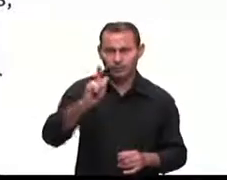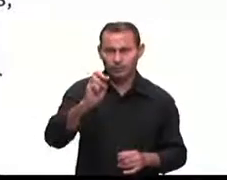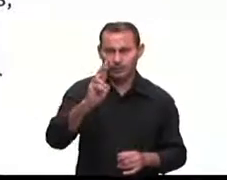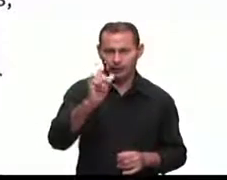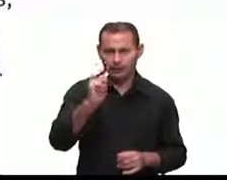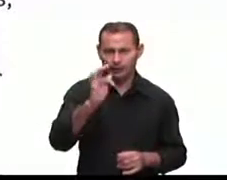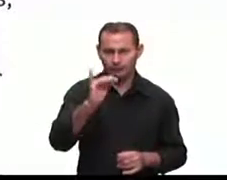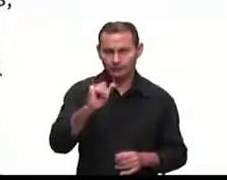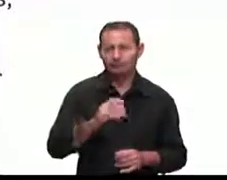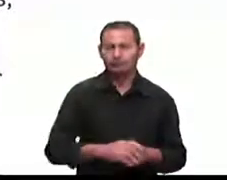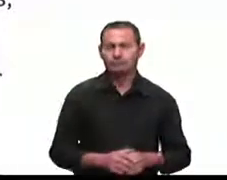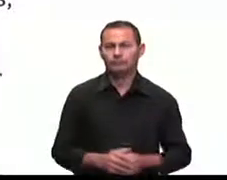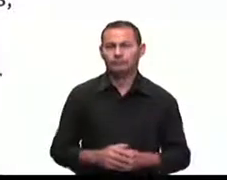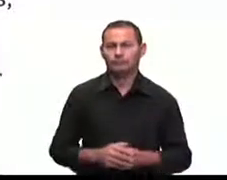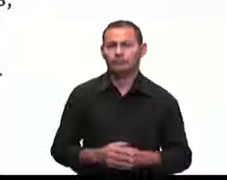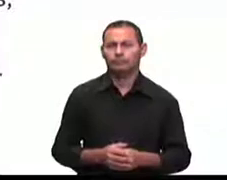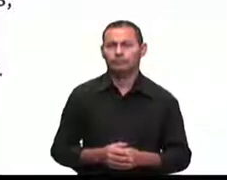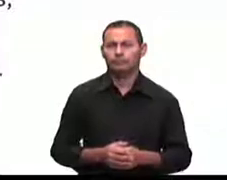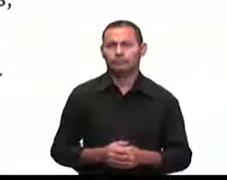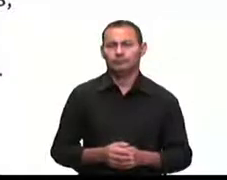só.